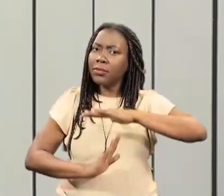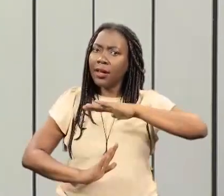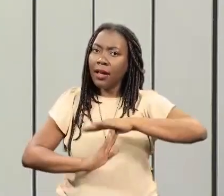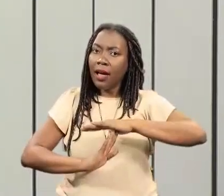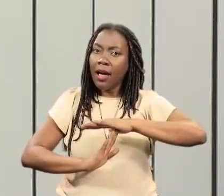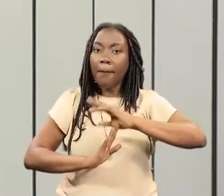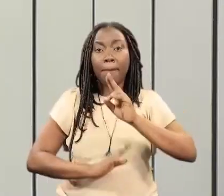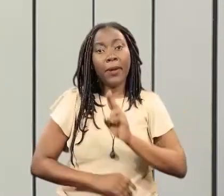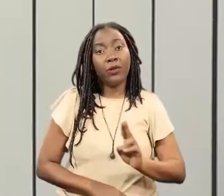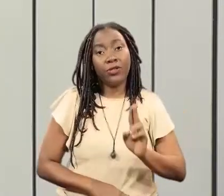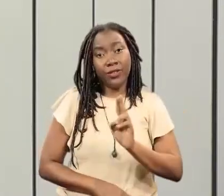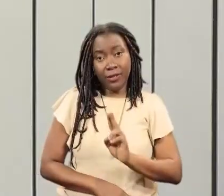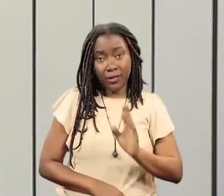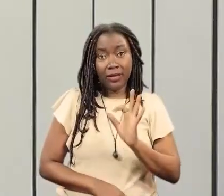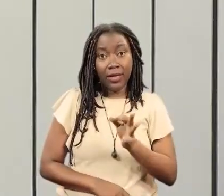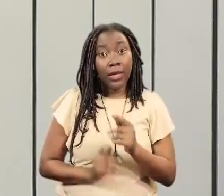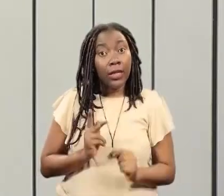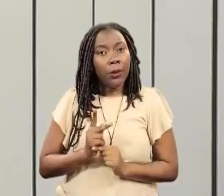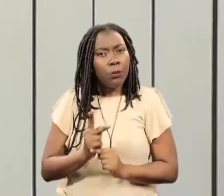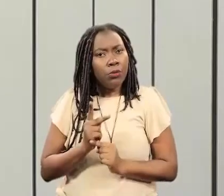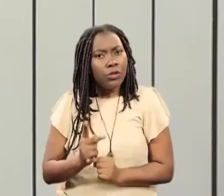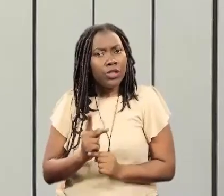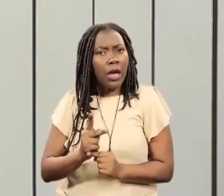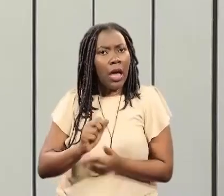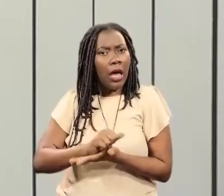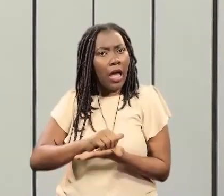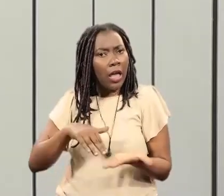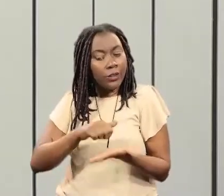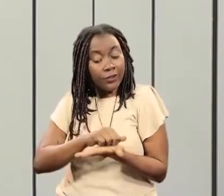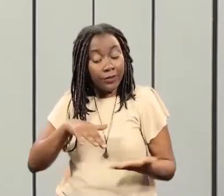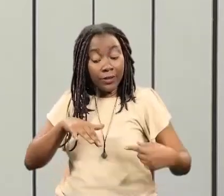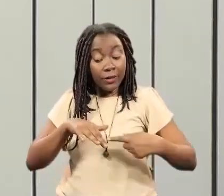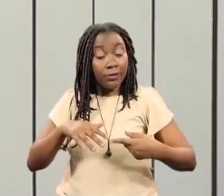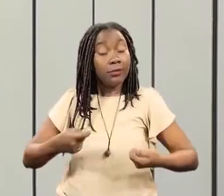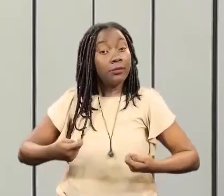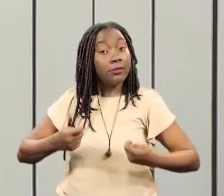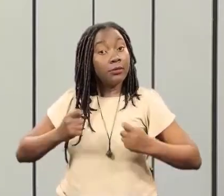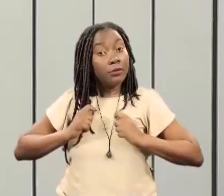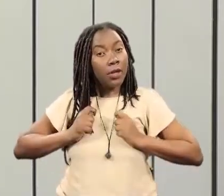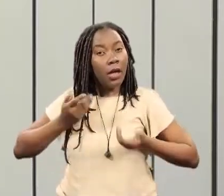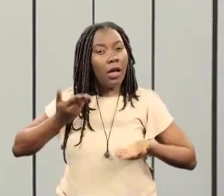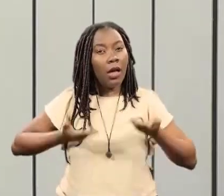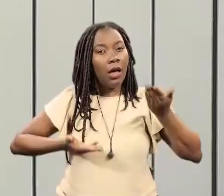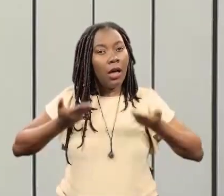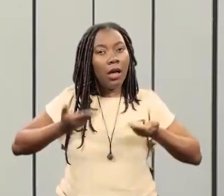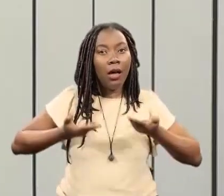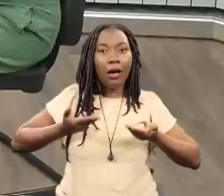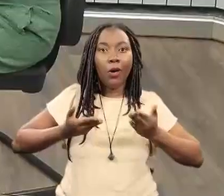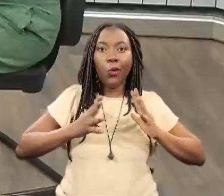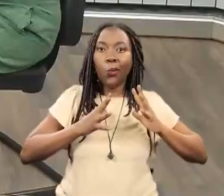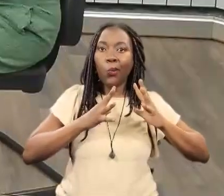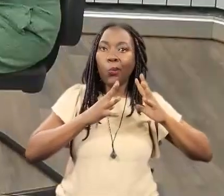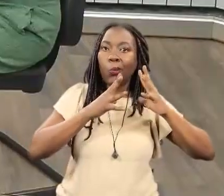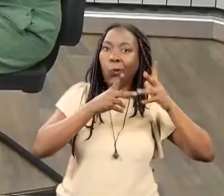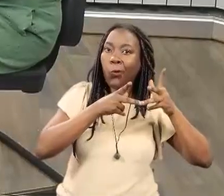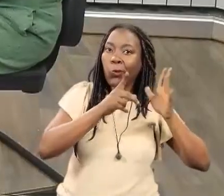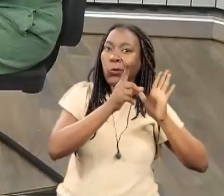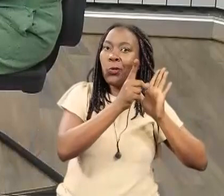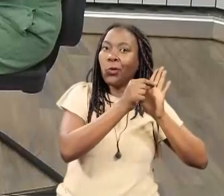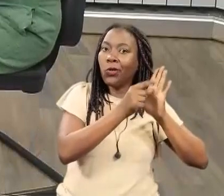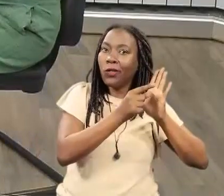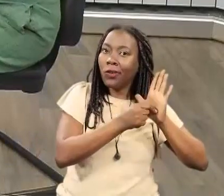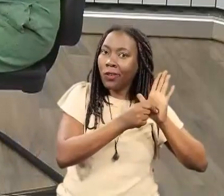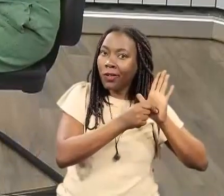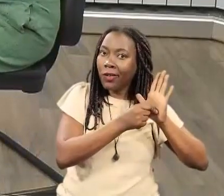para a utilização, né? E buscar atividades que proporcionem um equilíbrio entre o mundo